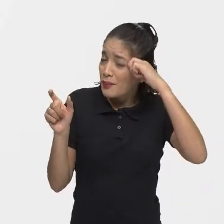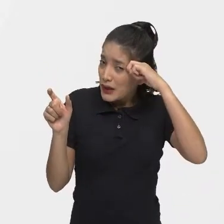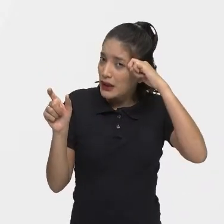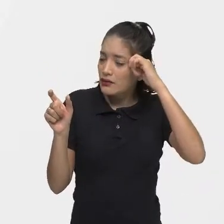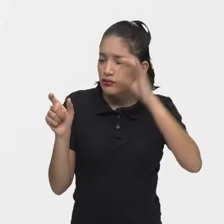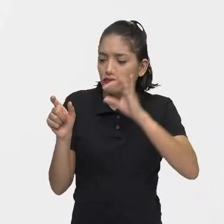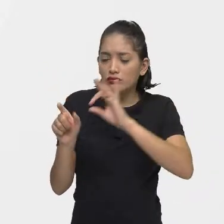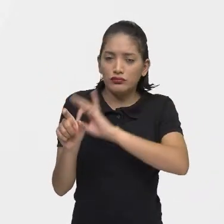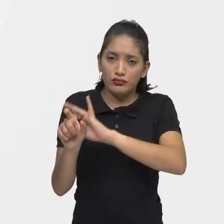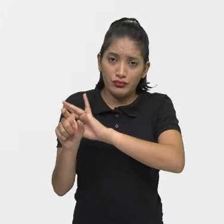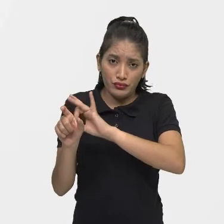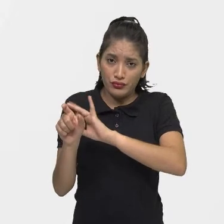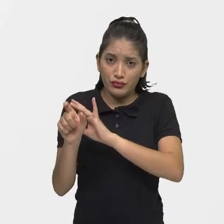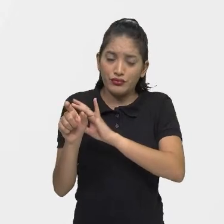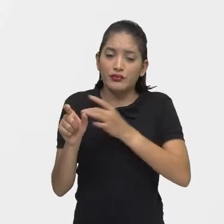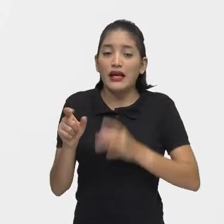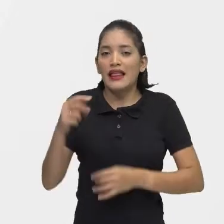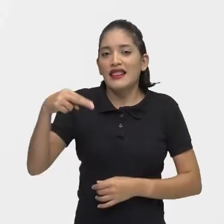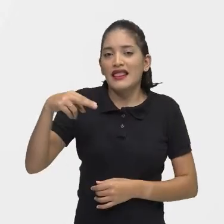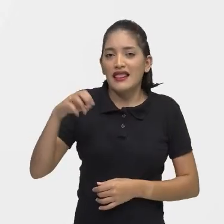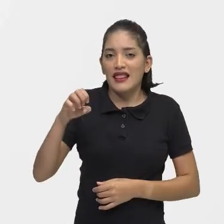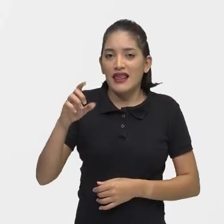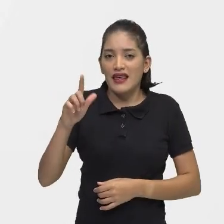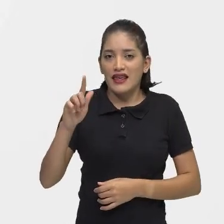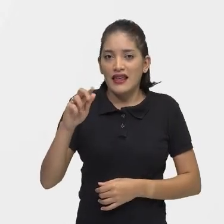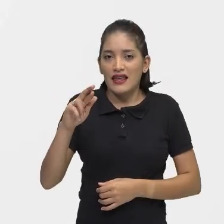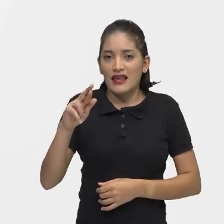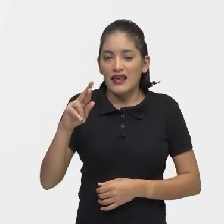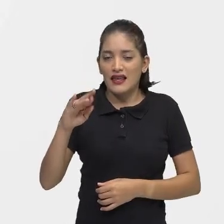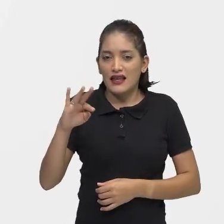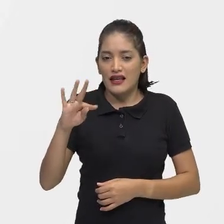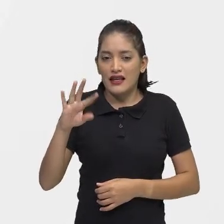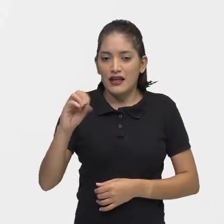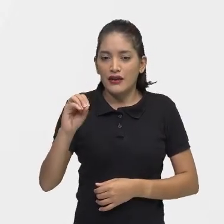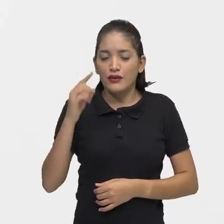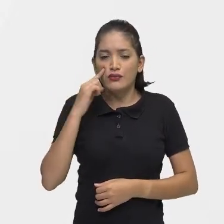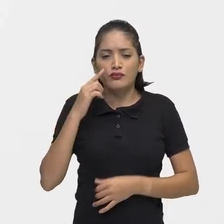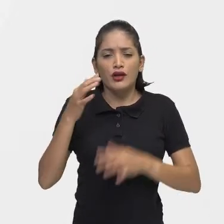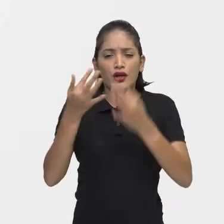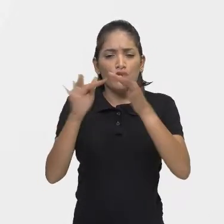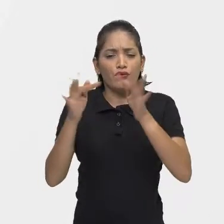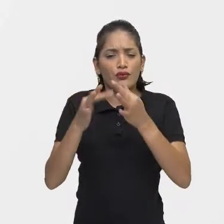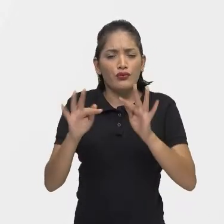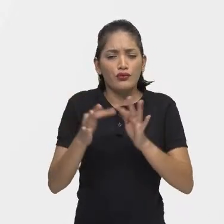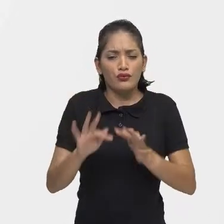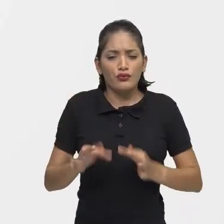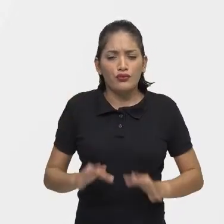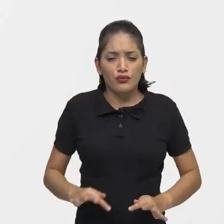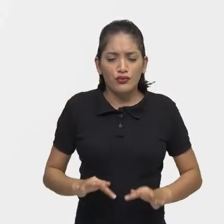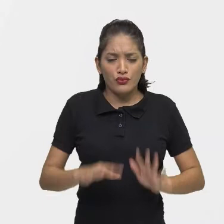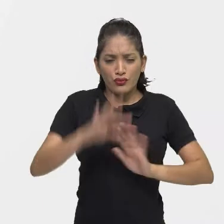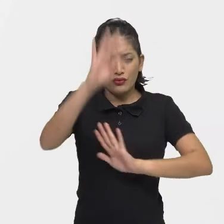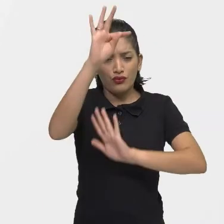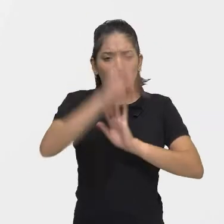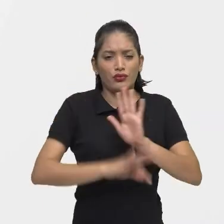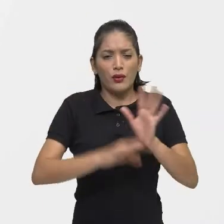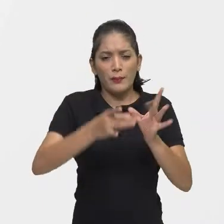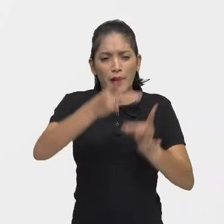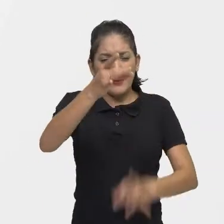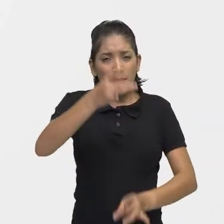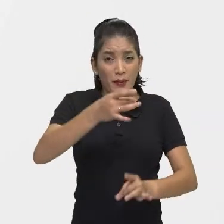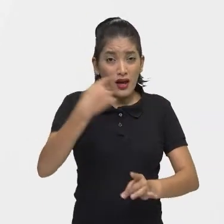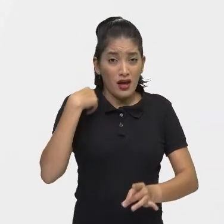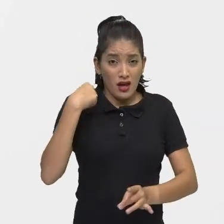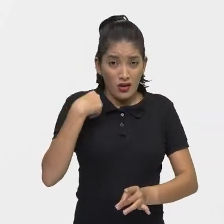Não, não estão, né? Então, vamos ver. Aqui eu tenho um texto enorme, né? Um parágrafo enorme, na verdade. Eu vou ler o texto